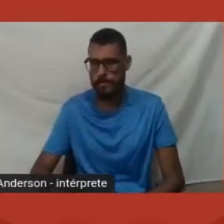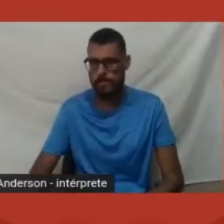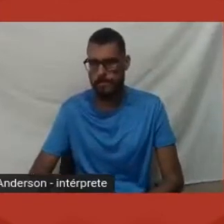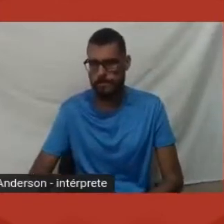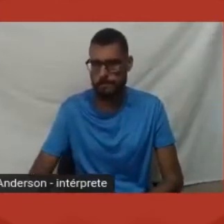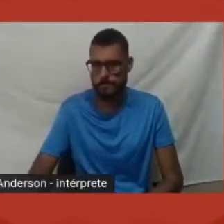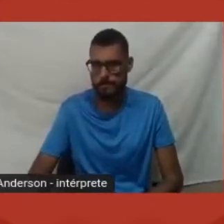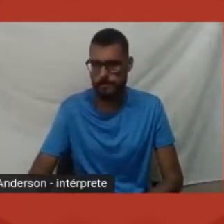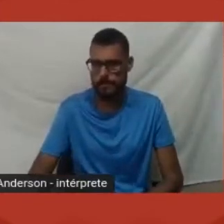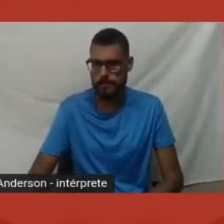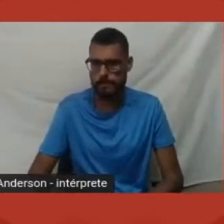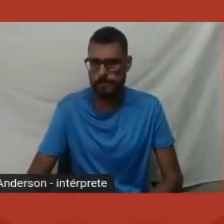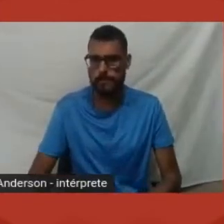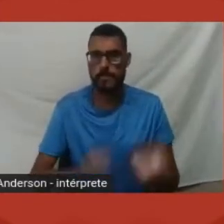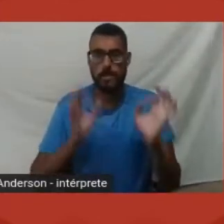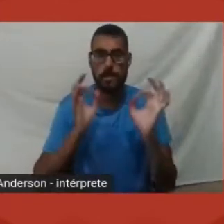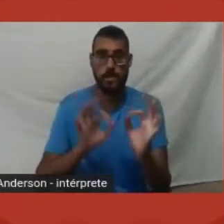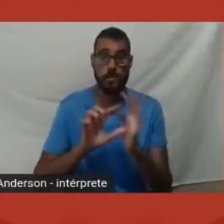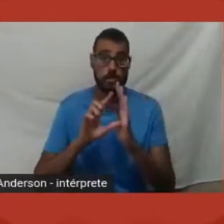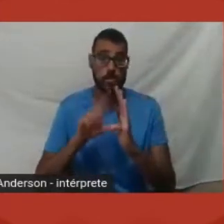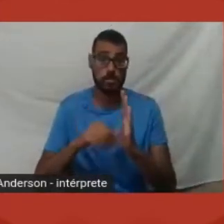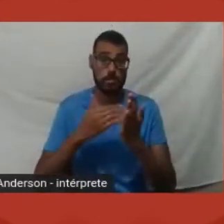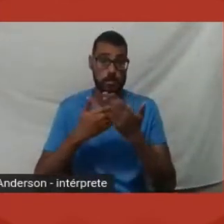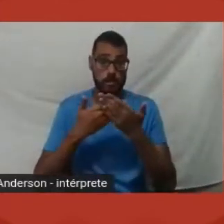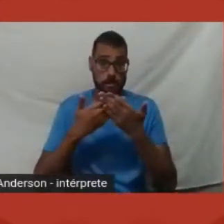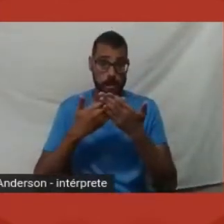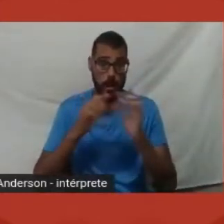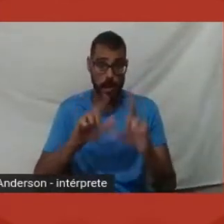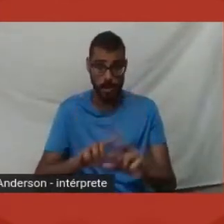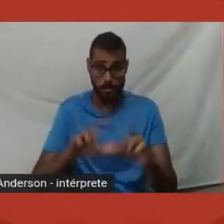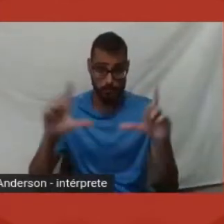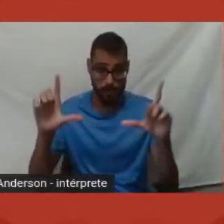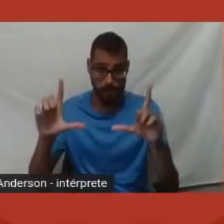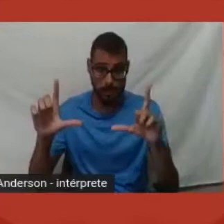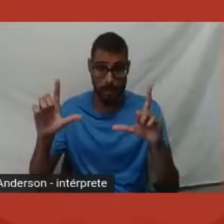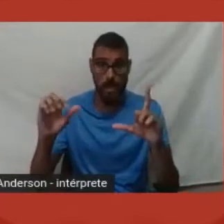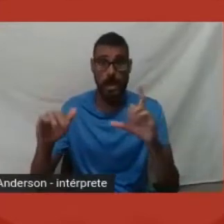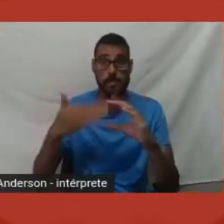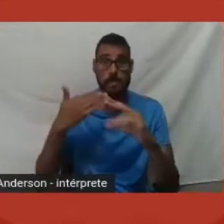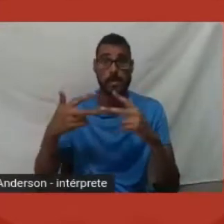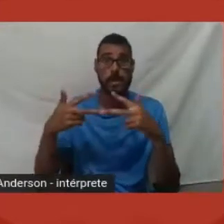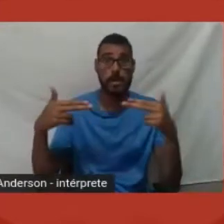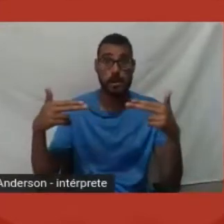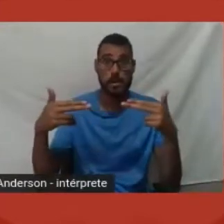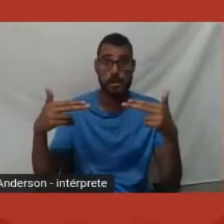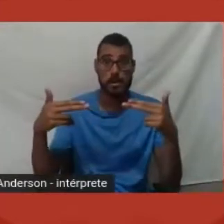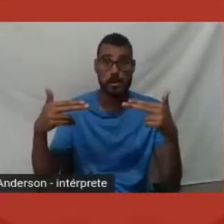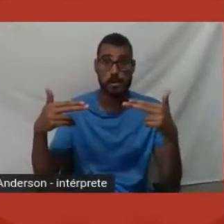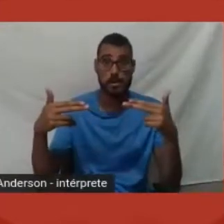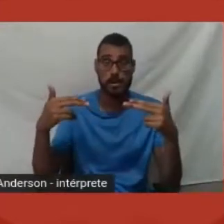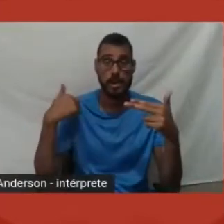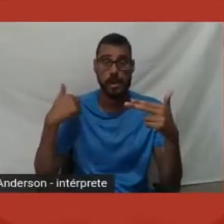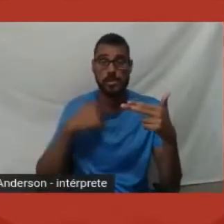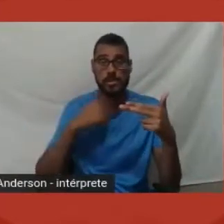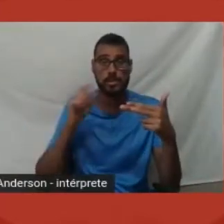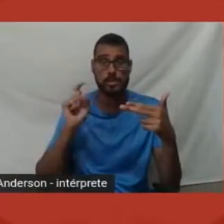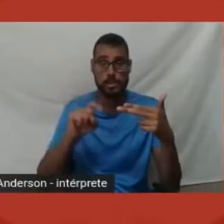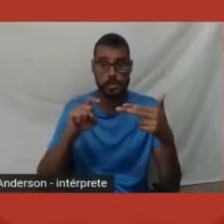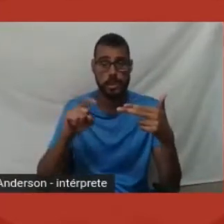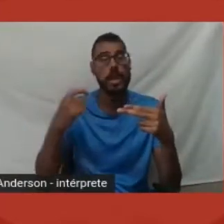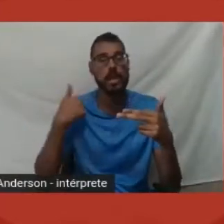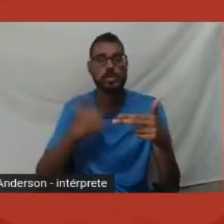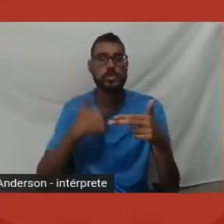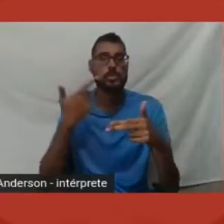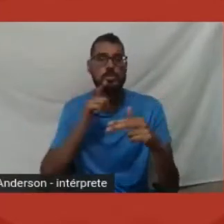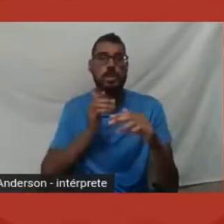Tá. Aí quando ele abriu esse Jam, veio o link para a gente aqui no chat. Se a gente clicar nesse chat, a gente acessa esse